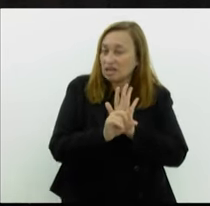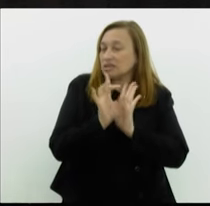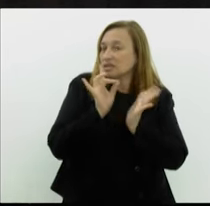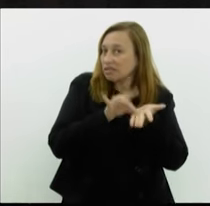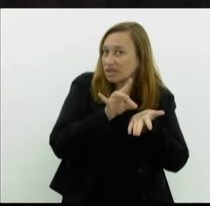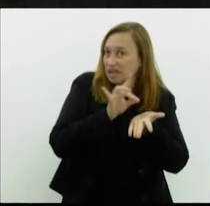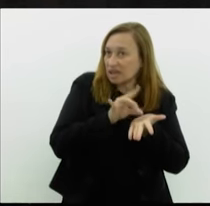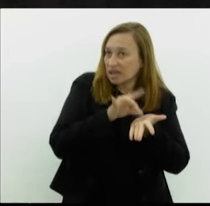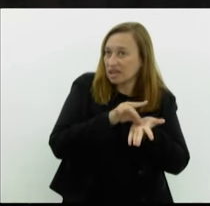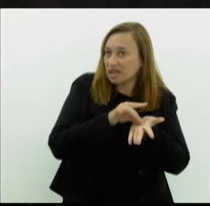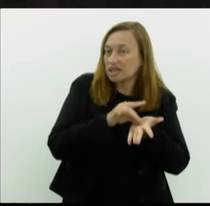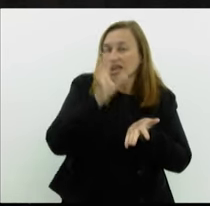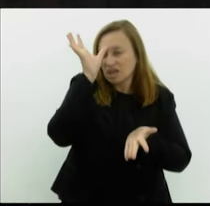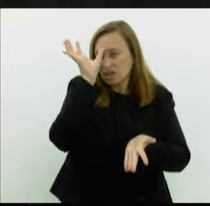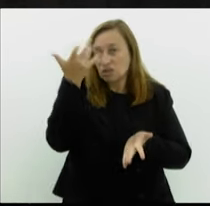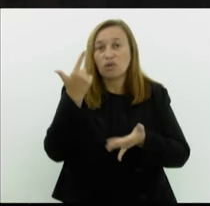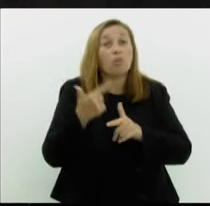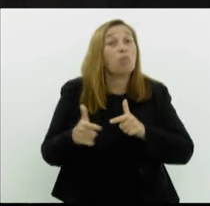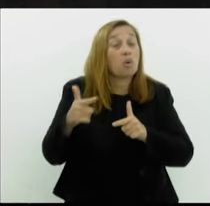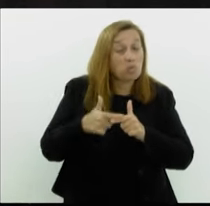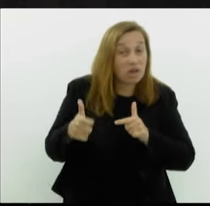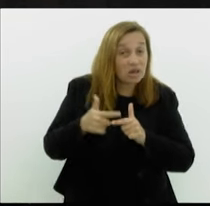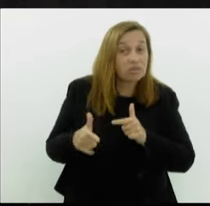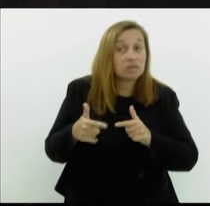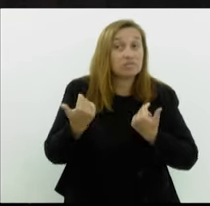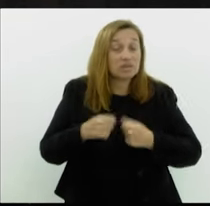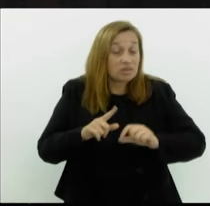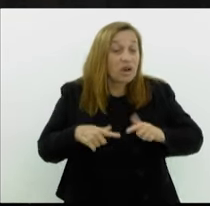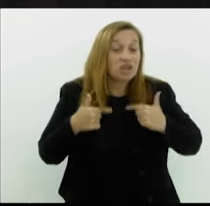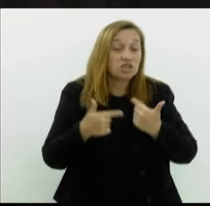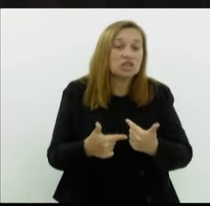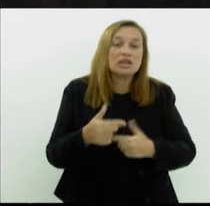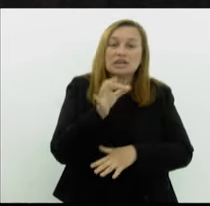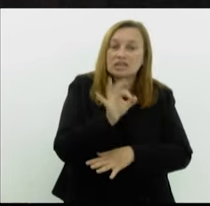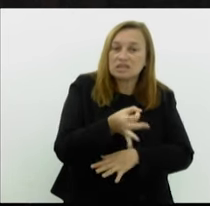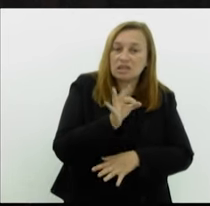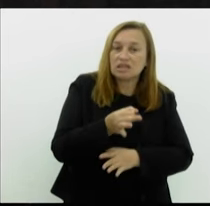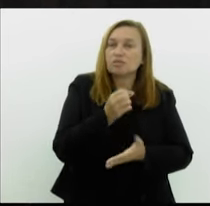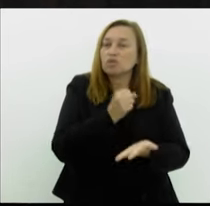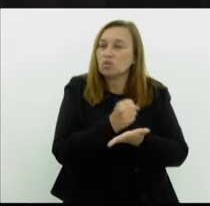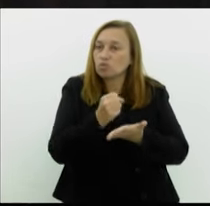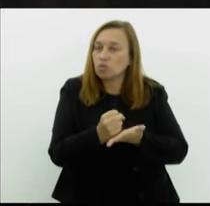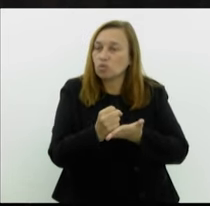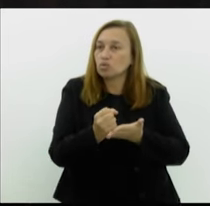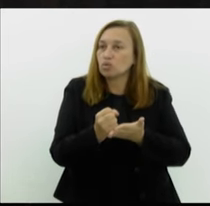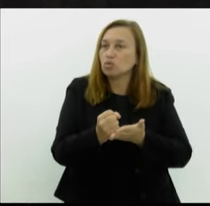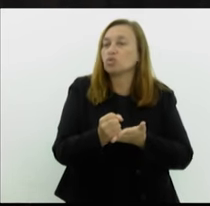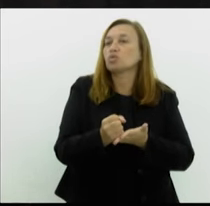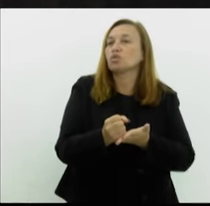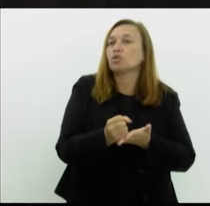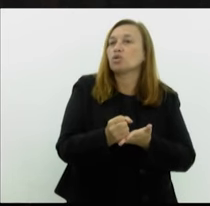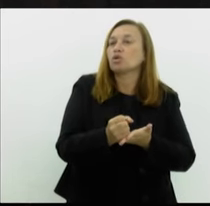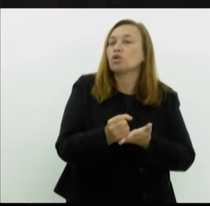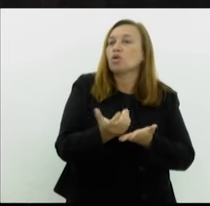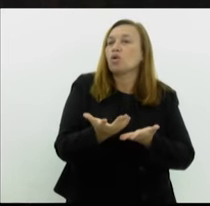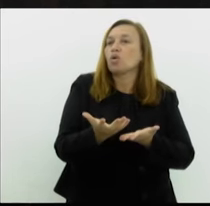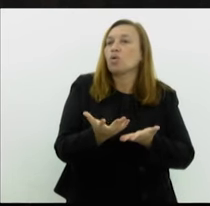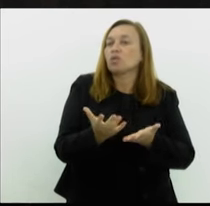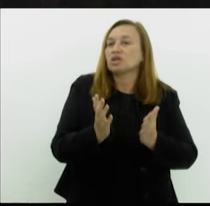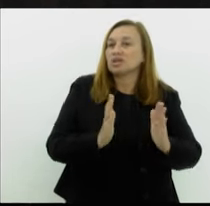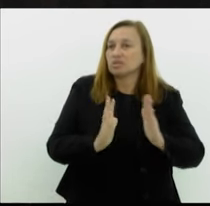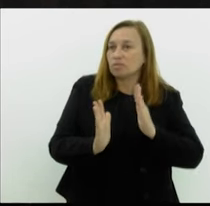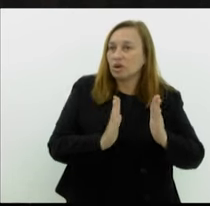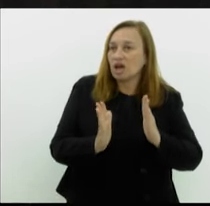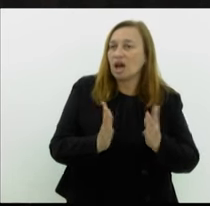verdade, solucionar um problema que nós temos que enfrentar, e certamente o concurso público tem que ser realizado e a exceção à